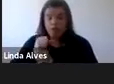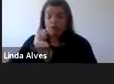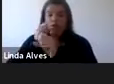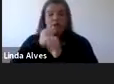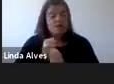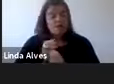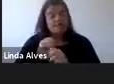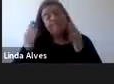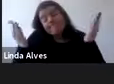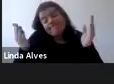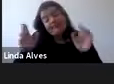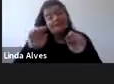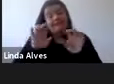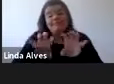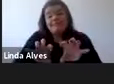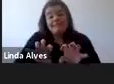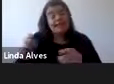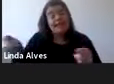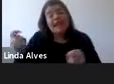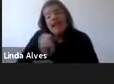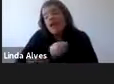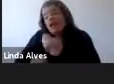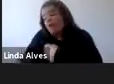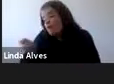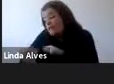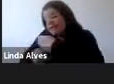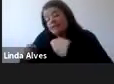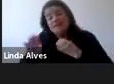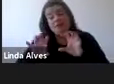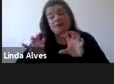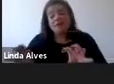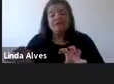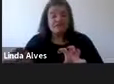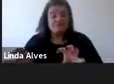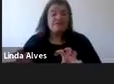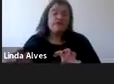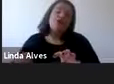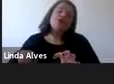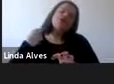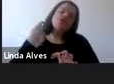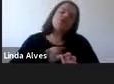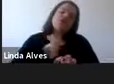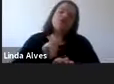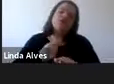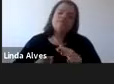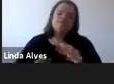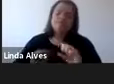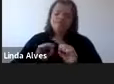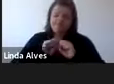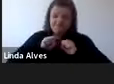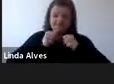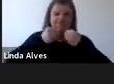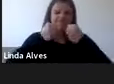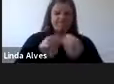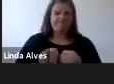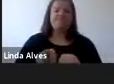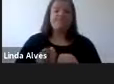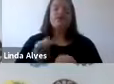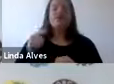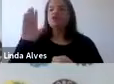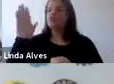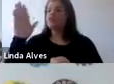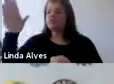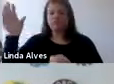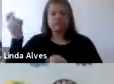Faz parte, isso é processo de negociação, é assim mesmo, certo? Sim. Então, nós não vamos medir esforços como não medimos em outras negociações.